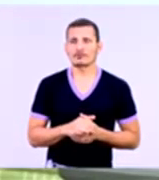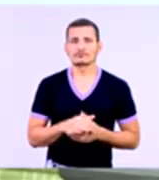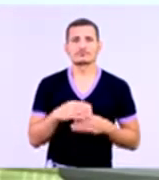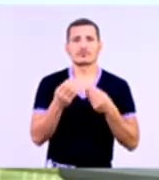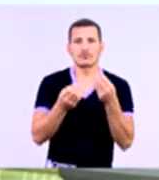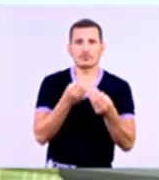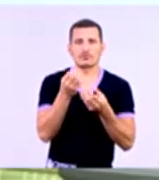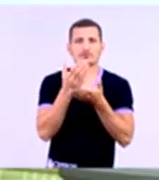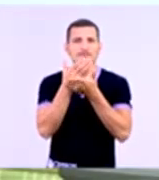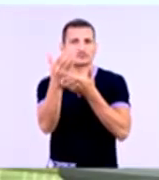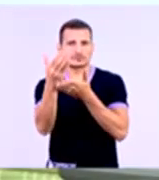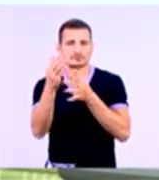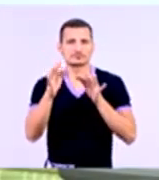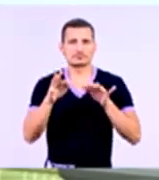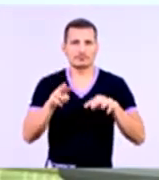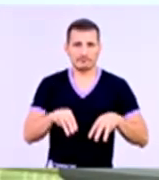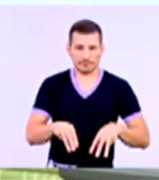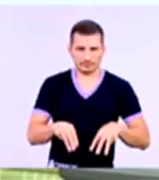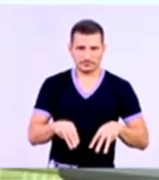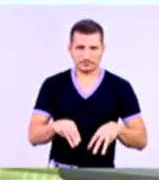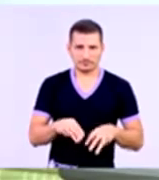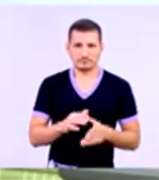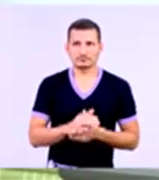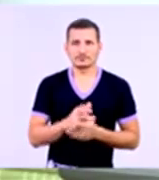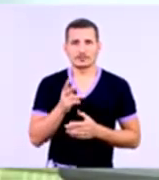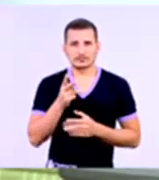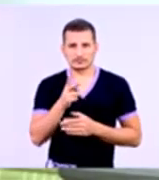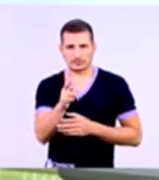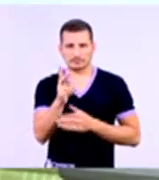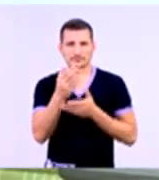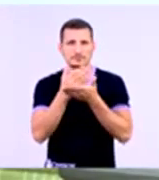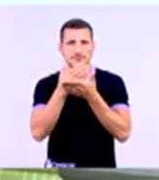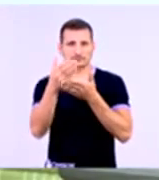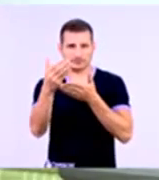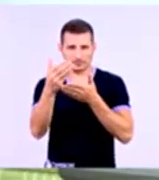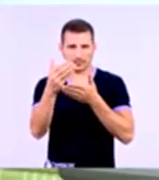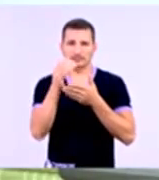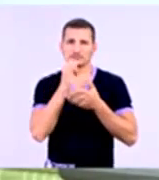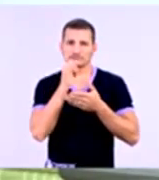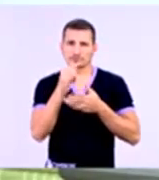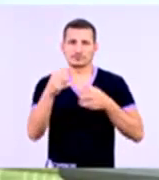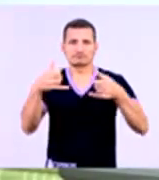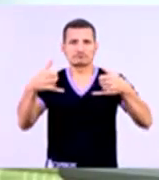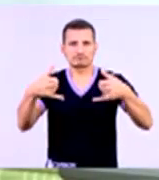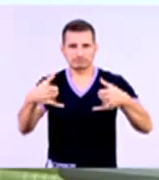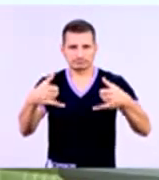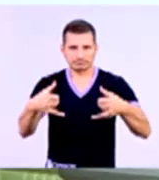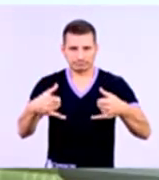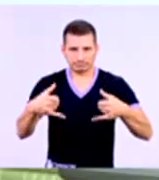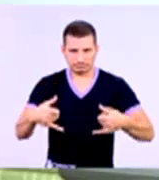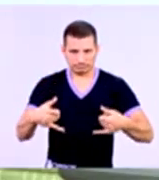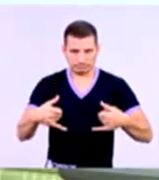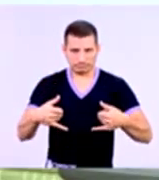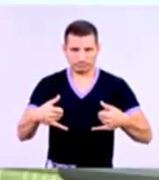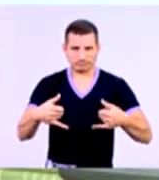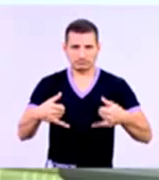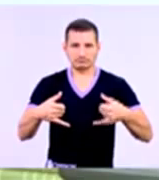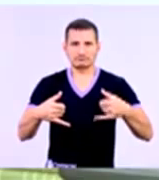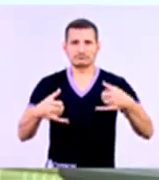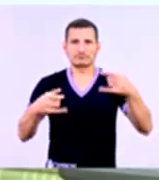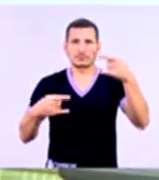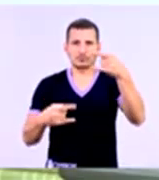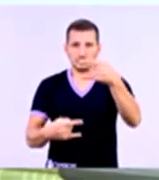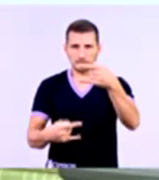início e onde está o fim. Então, ele sempre vai iniciar, quando tiver mais de uma linha, sempre iniciar com um colchete e finalizar